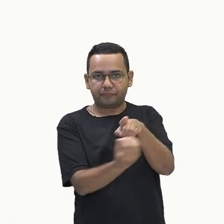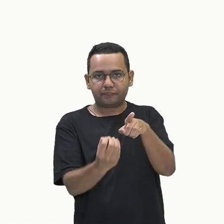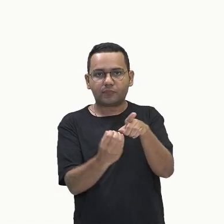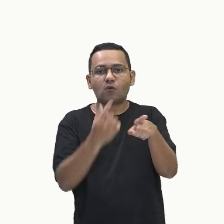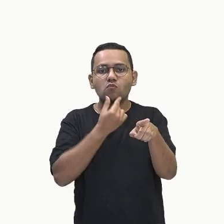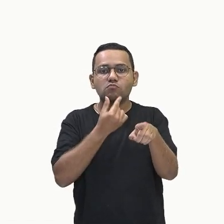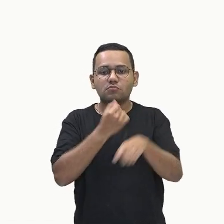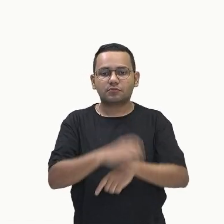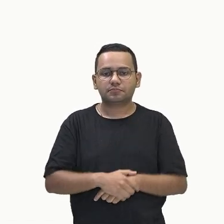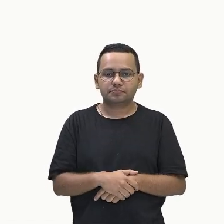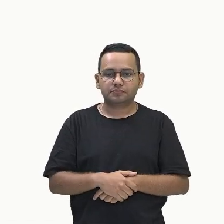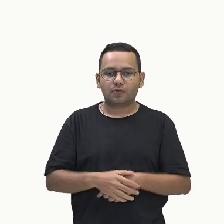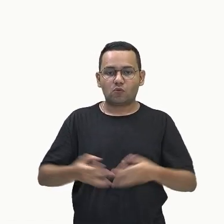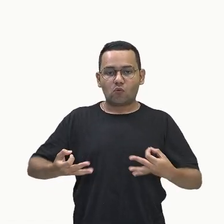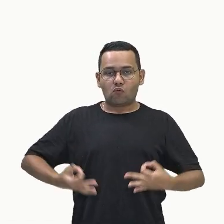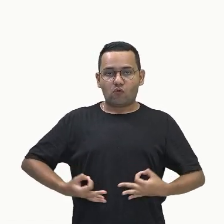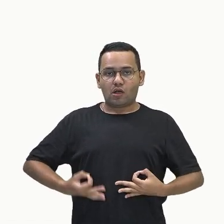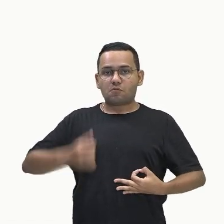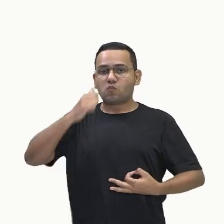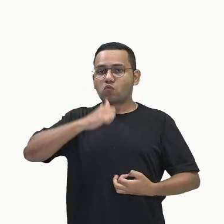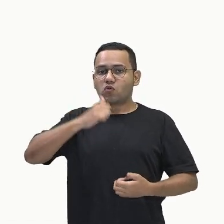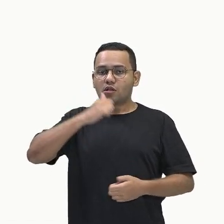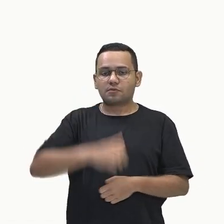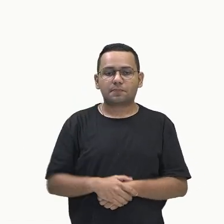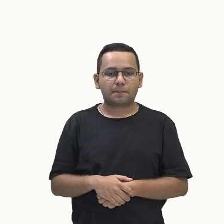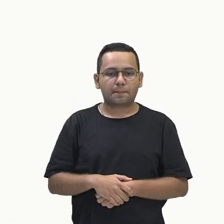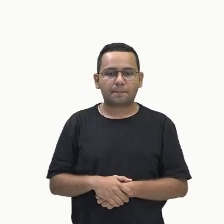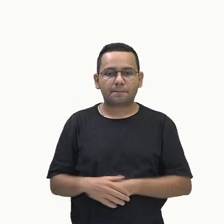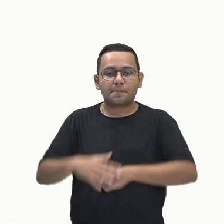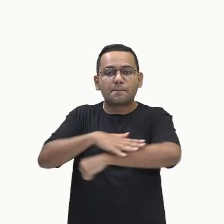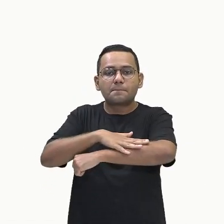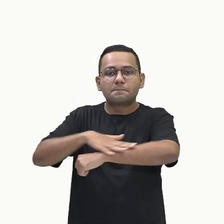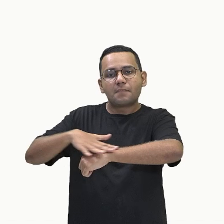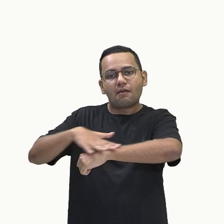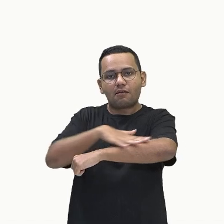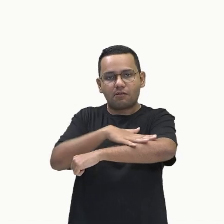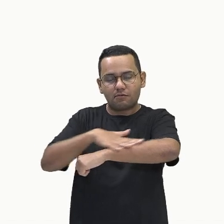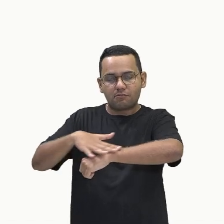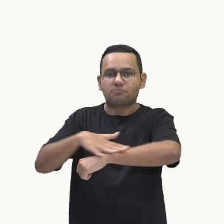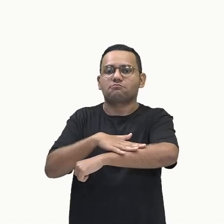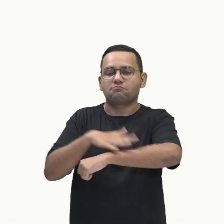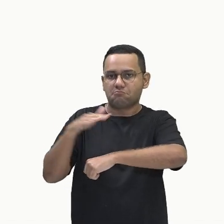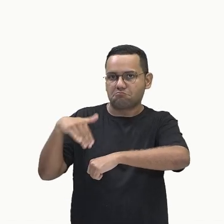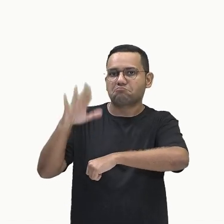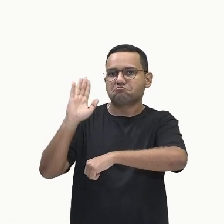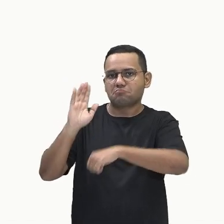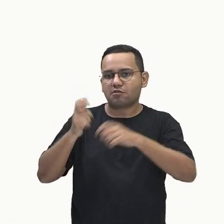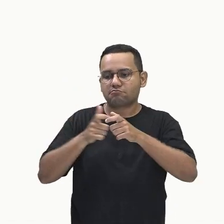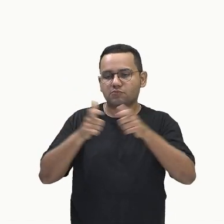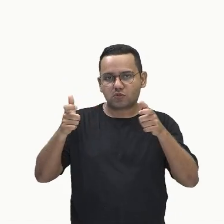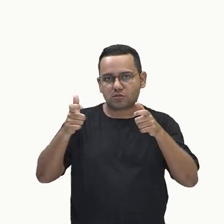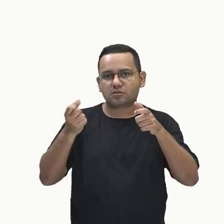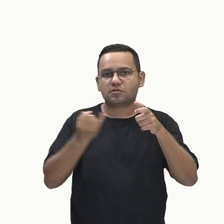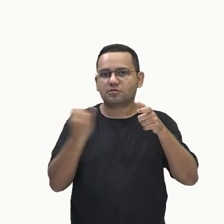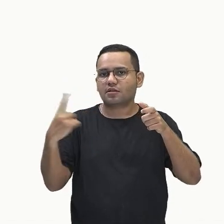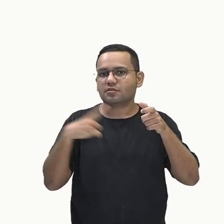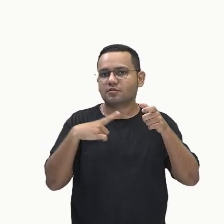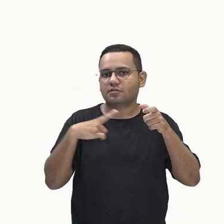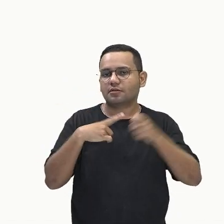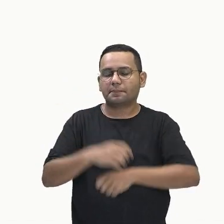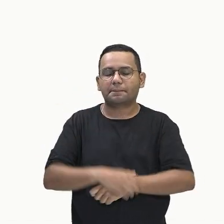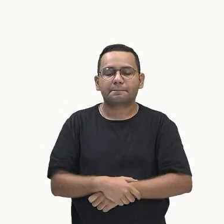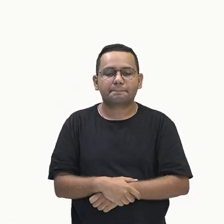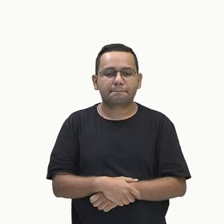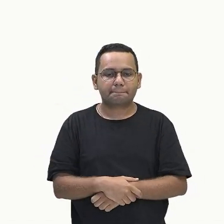homens, ovários das mulheres e também a pele, né, o maior órgão do corpo humano, né, um tipo de tecido